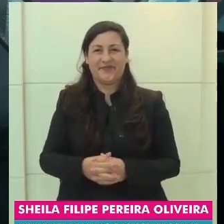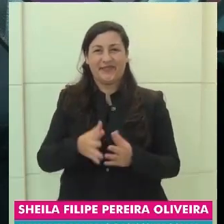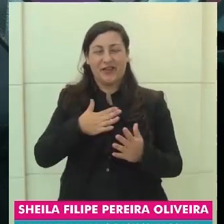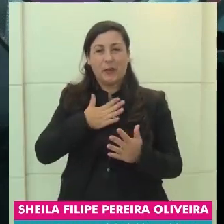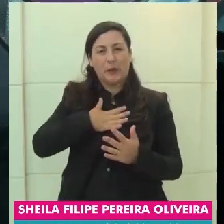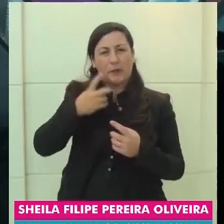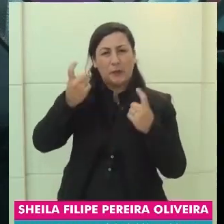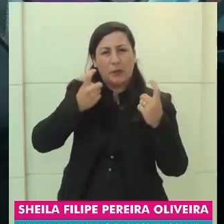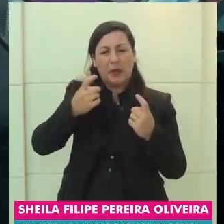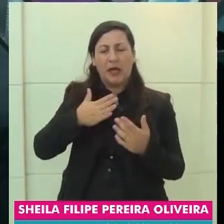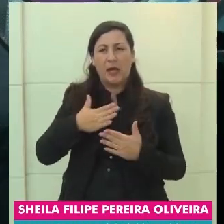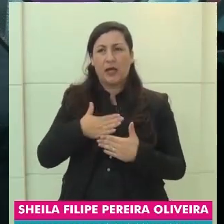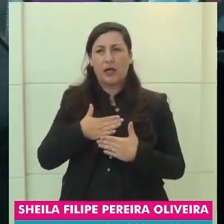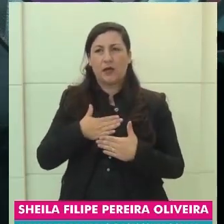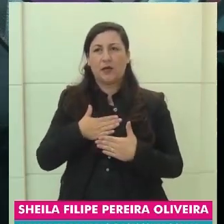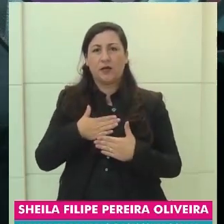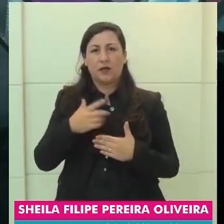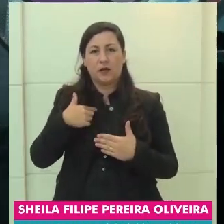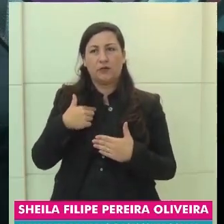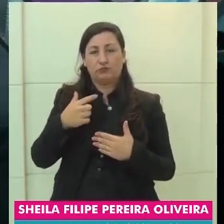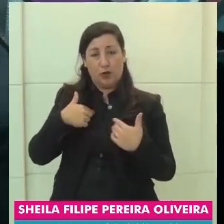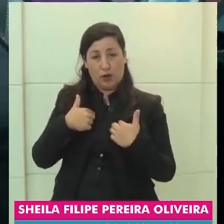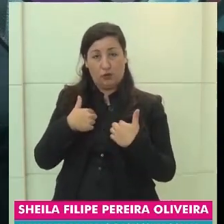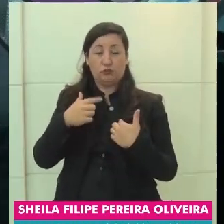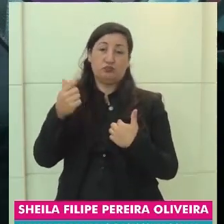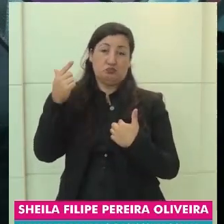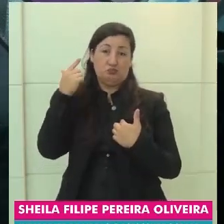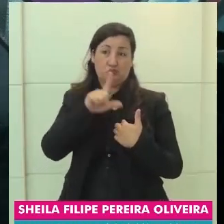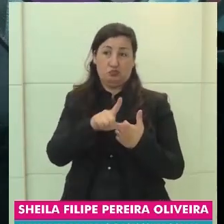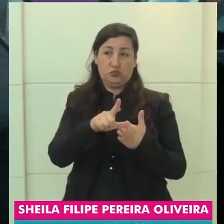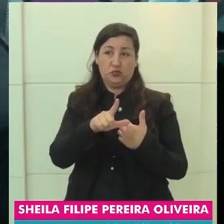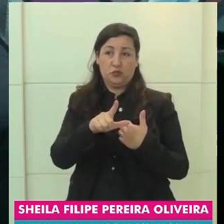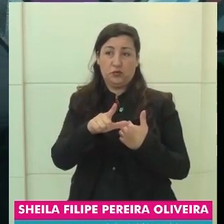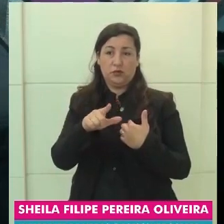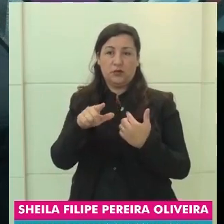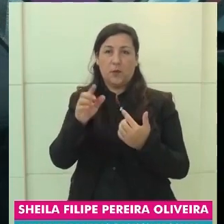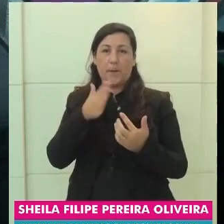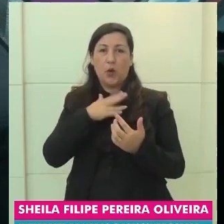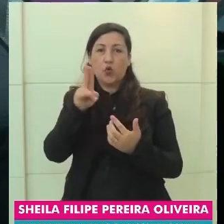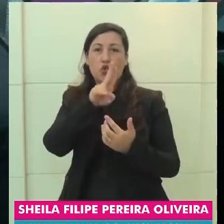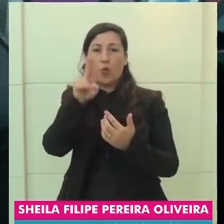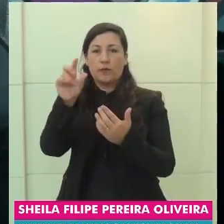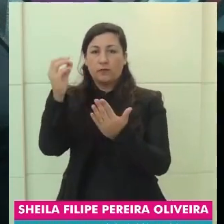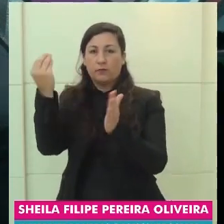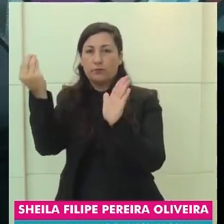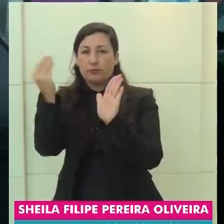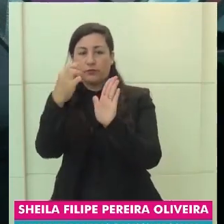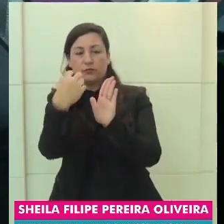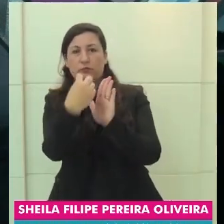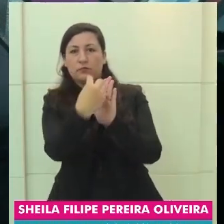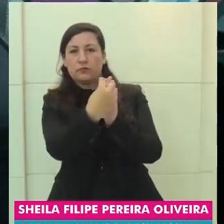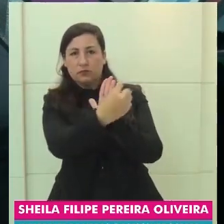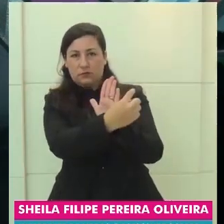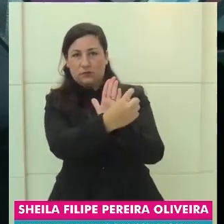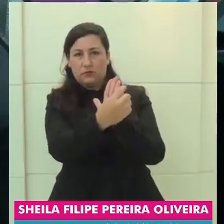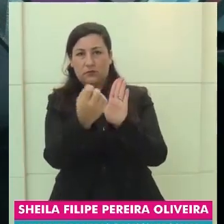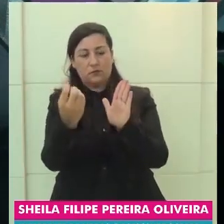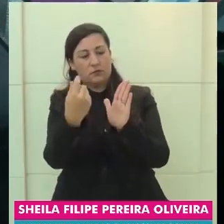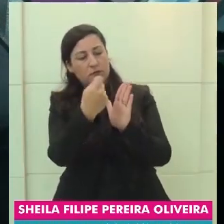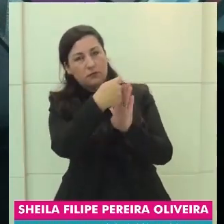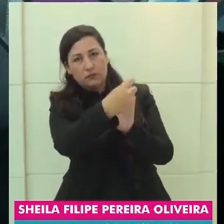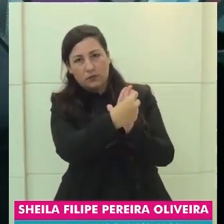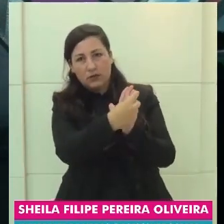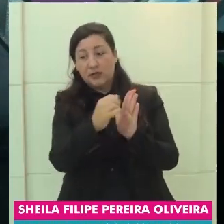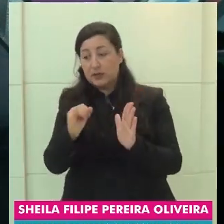cartelas. Então, por exemplo, a Jô adquire uma cartela, vai estar lá a Jô Mara, a cartela dela. Se eu for premiada, né?